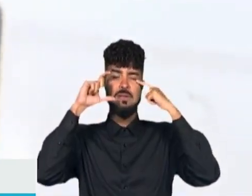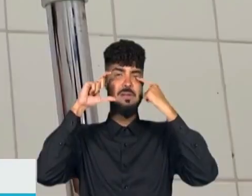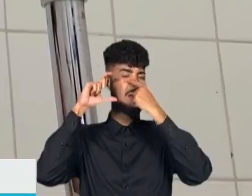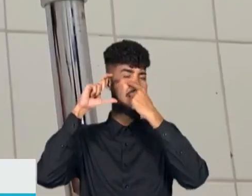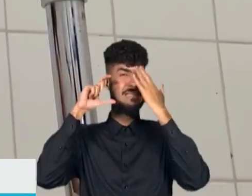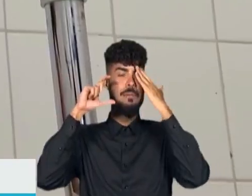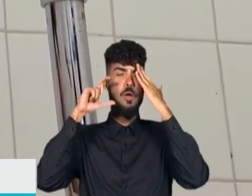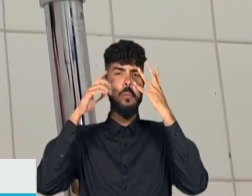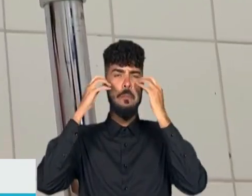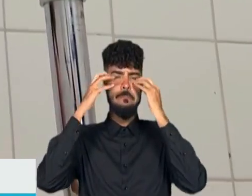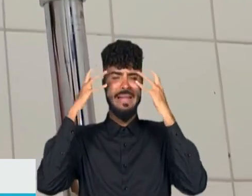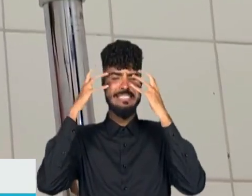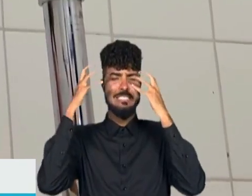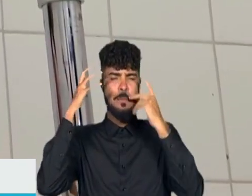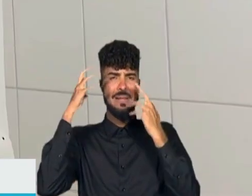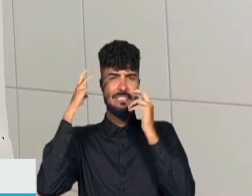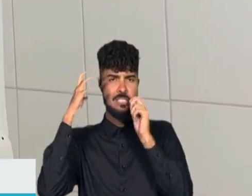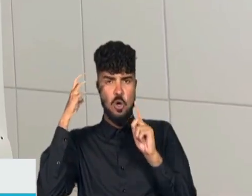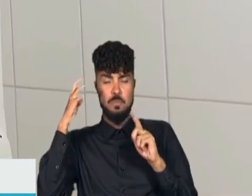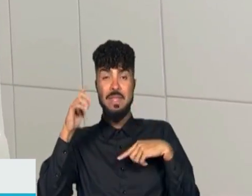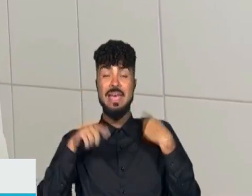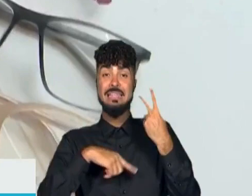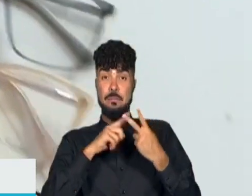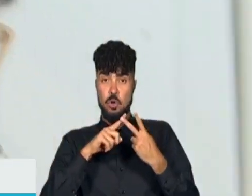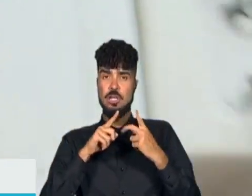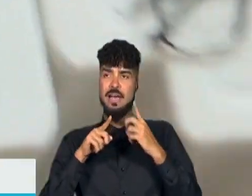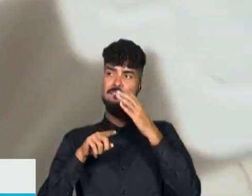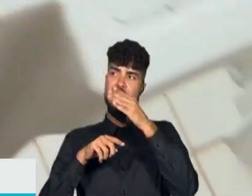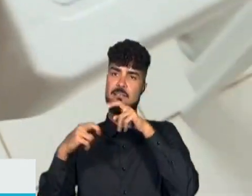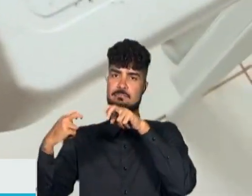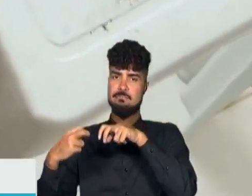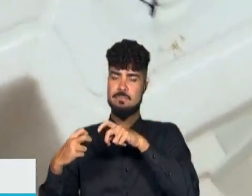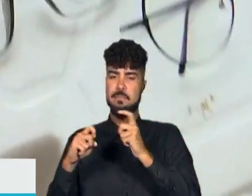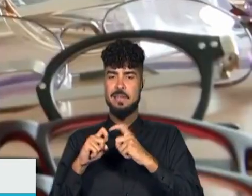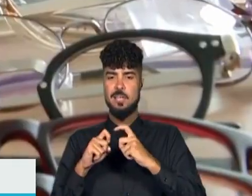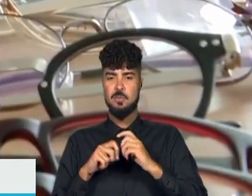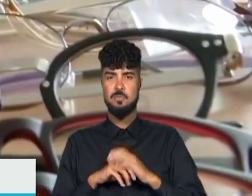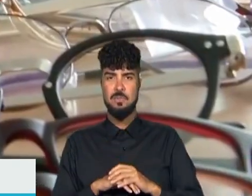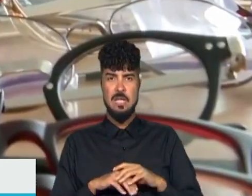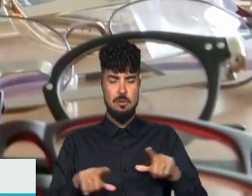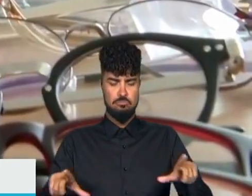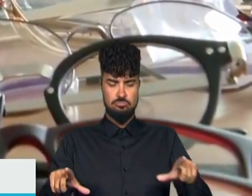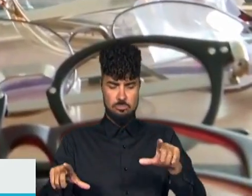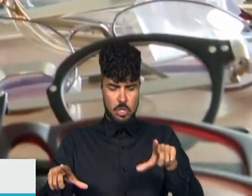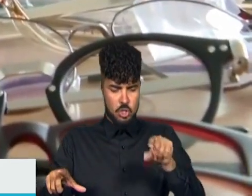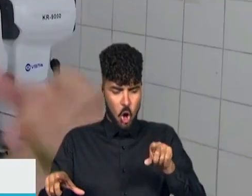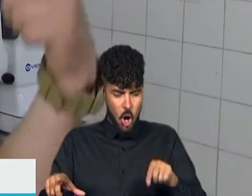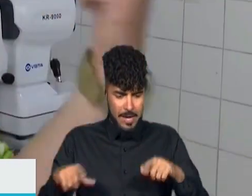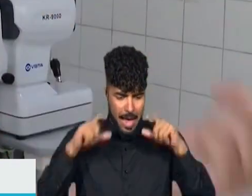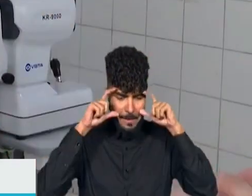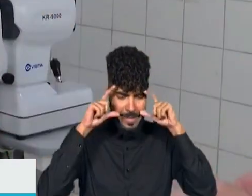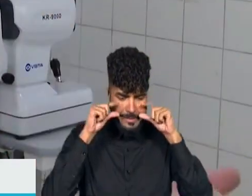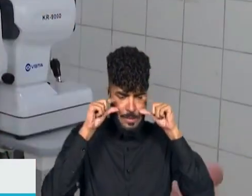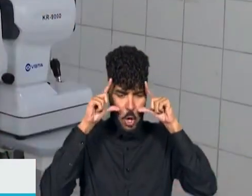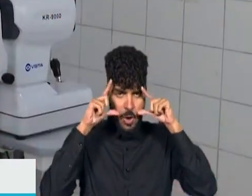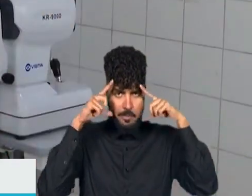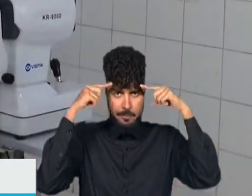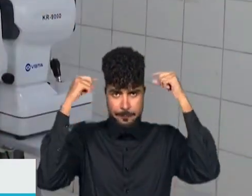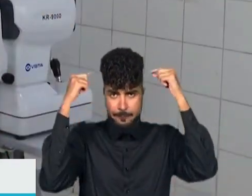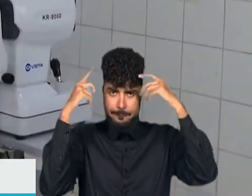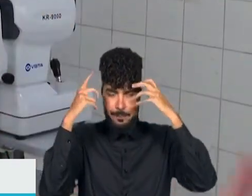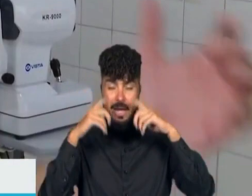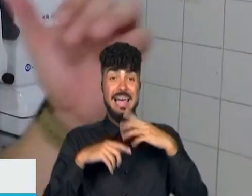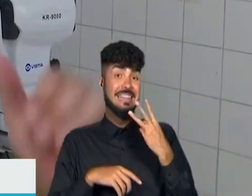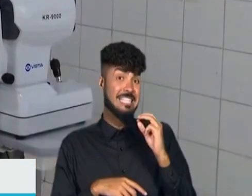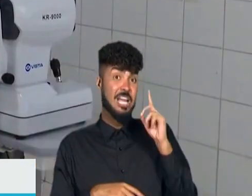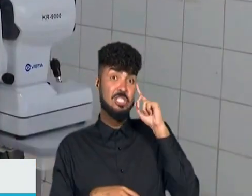ocular, depois o paciente é encaminhado ao médico. Depois que ele escolhe a armação de acordo com o tamanho e com as medidas, após 30 dias, a gente